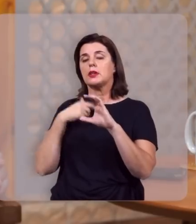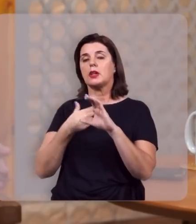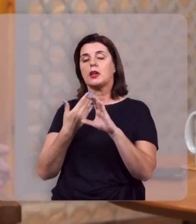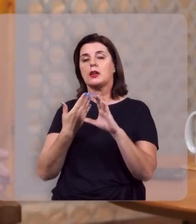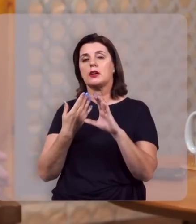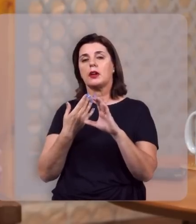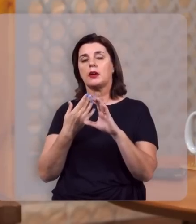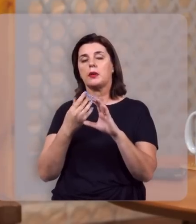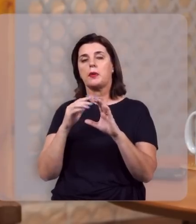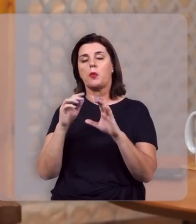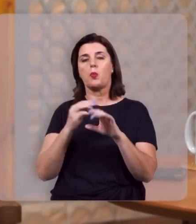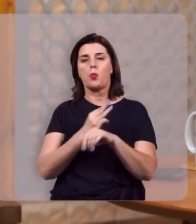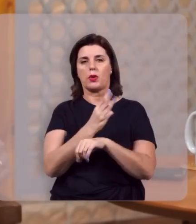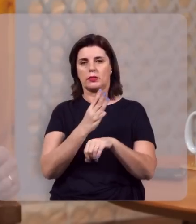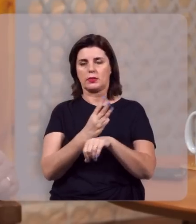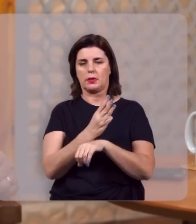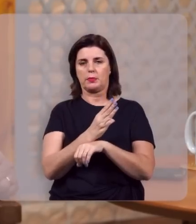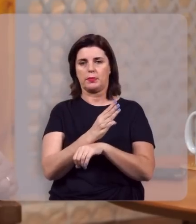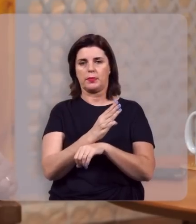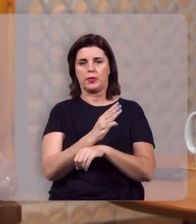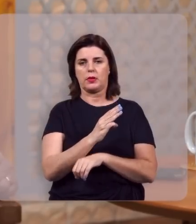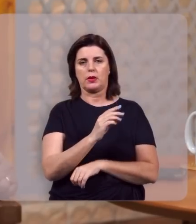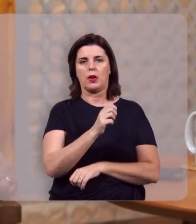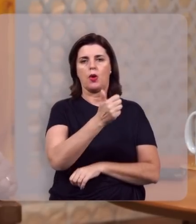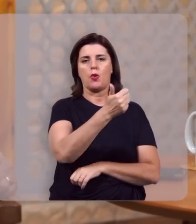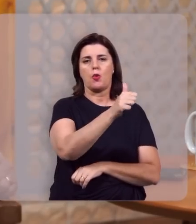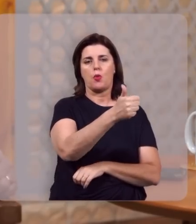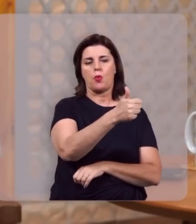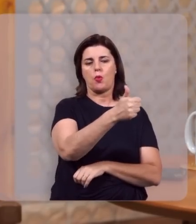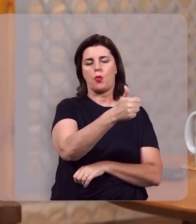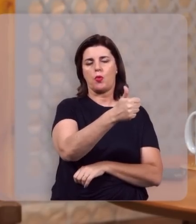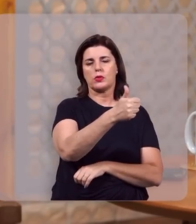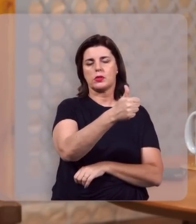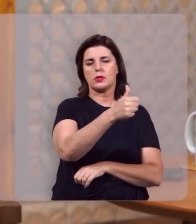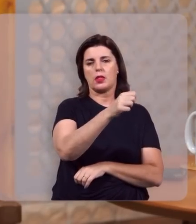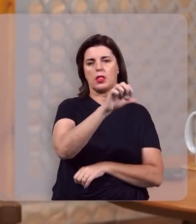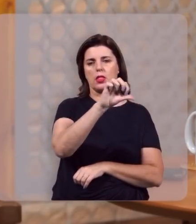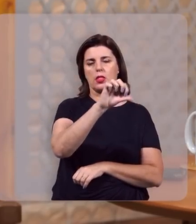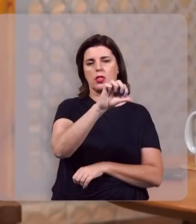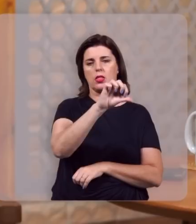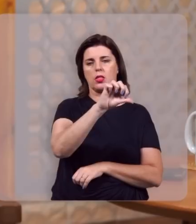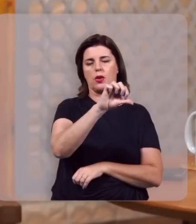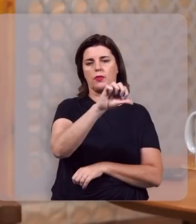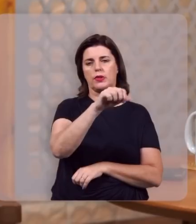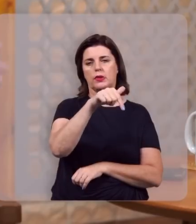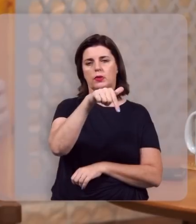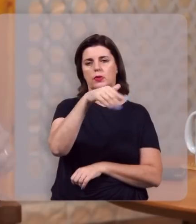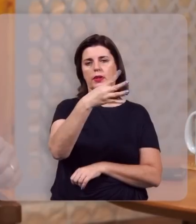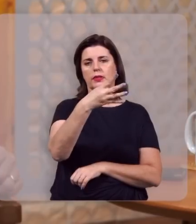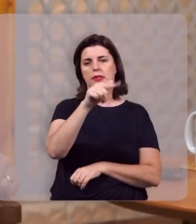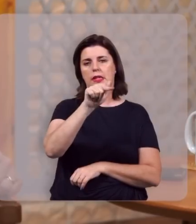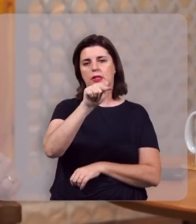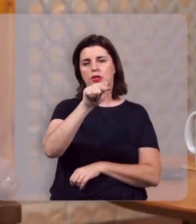uma mensagem para o nosso WhatsApp. O código de área que está aparecendo aí é o 11 e o telefone é o